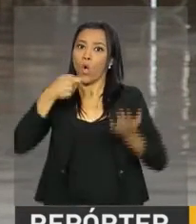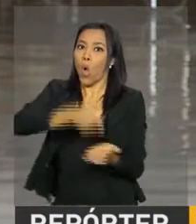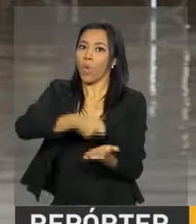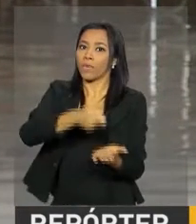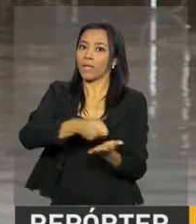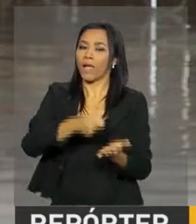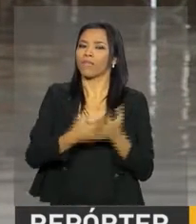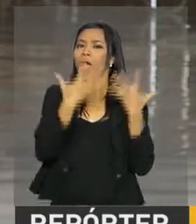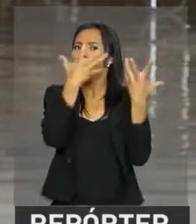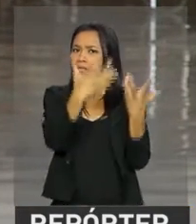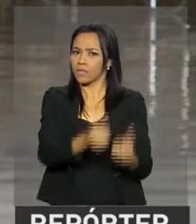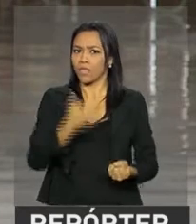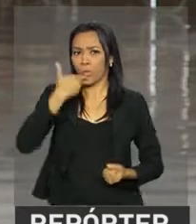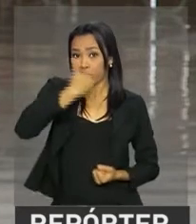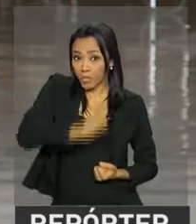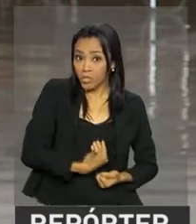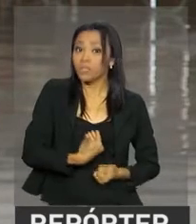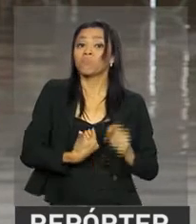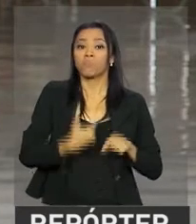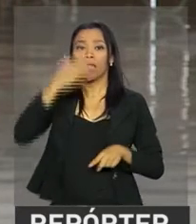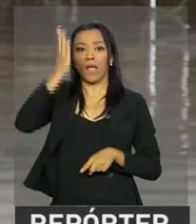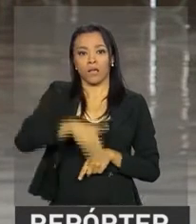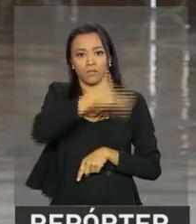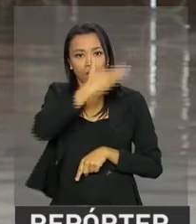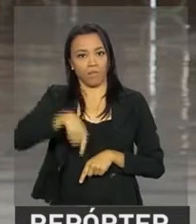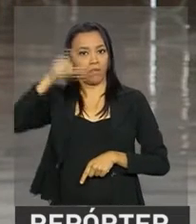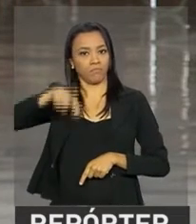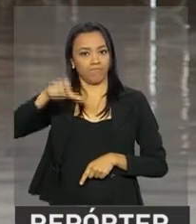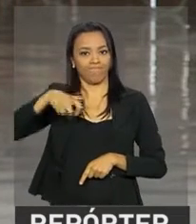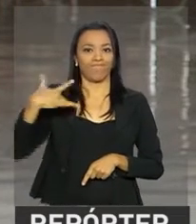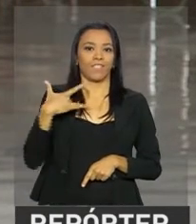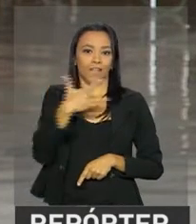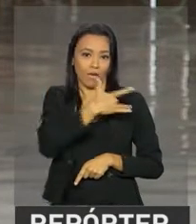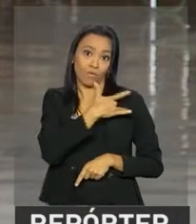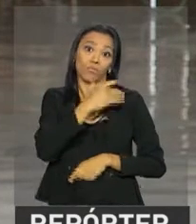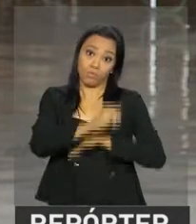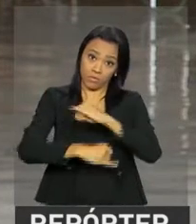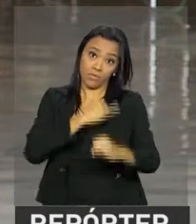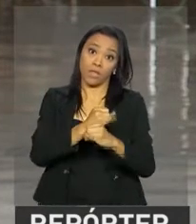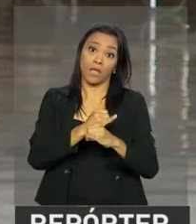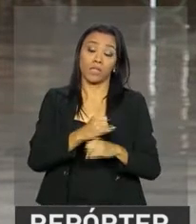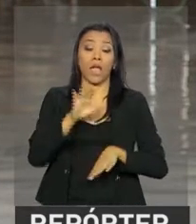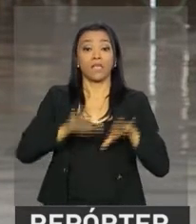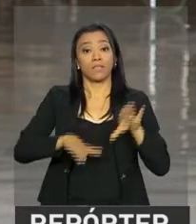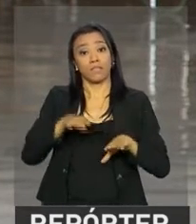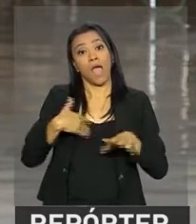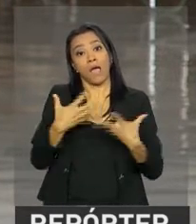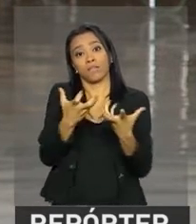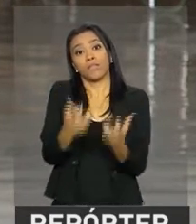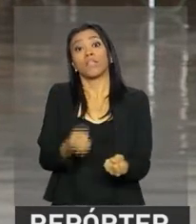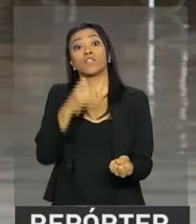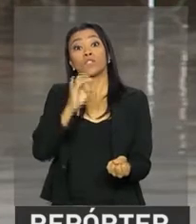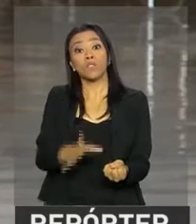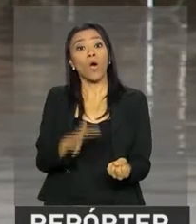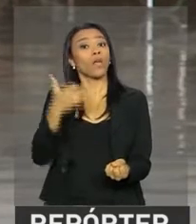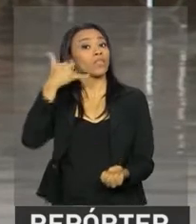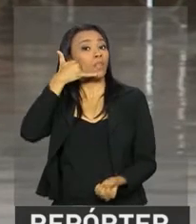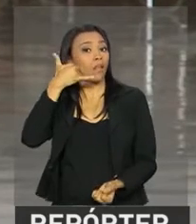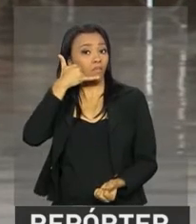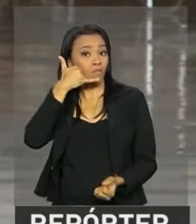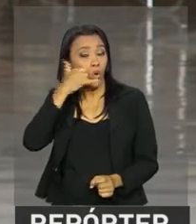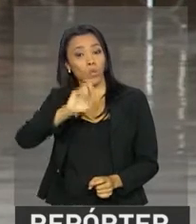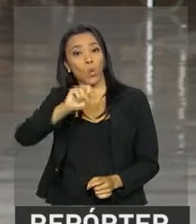cancelamento também pela internet pelo site delas até agora elas podiam optar por aceitar os pedidos somente por telefone